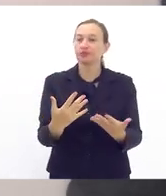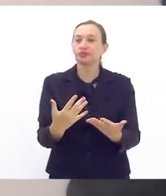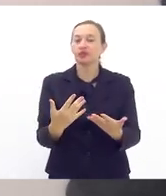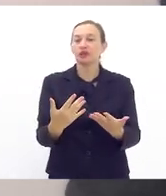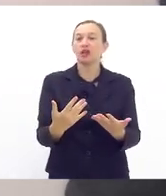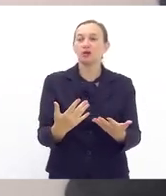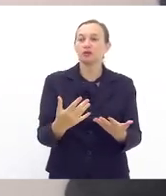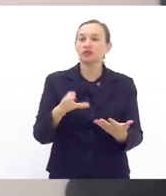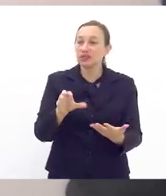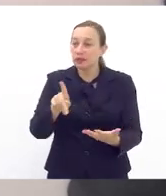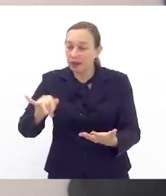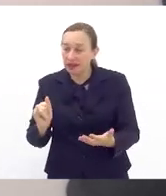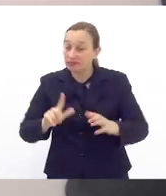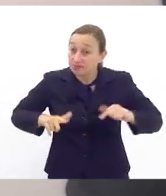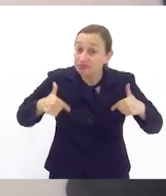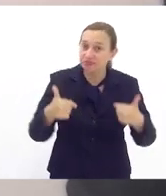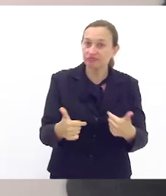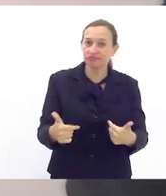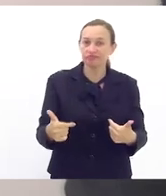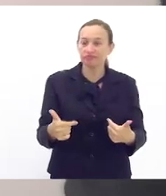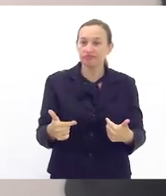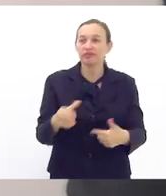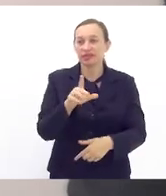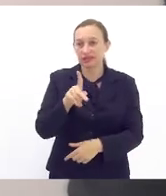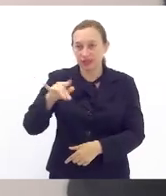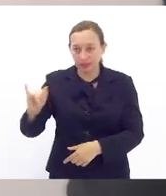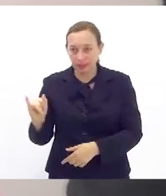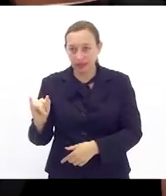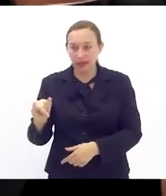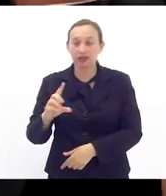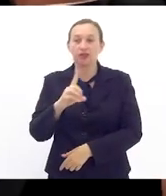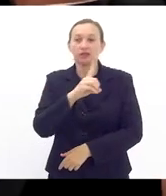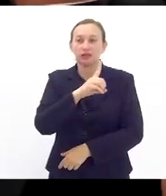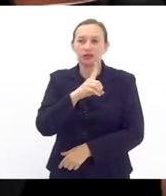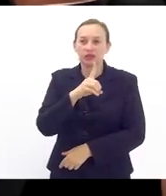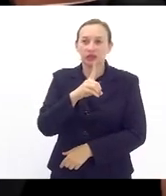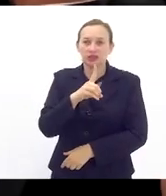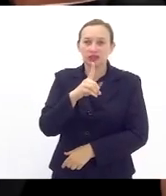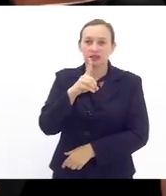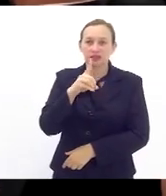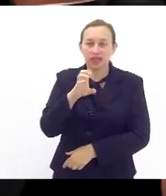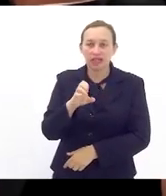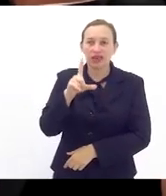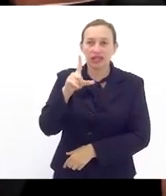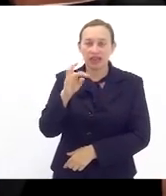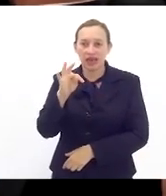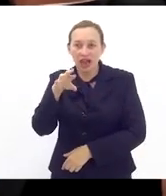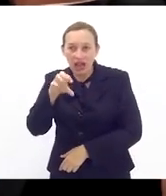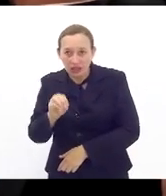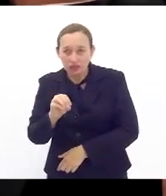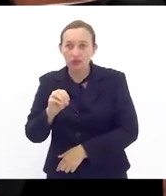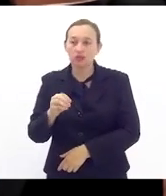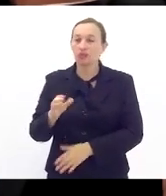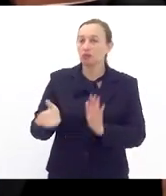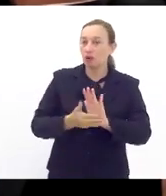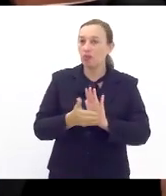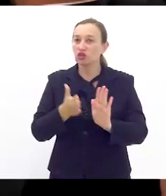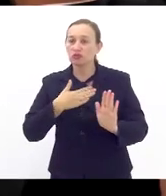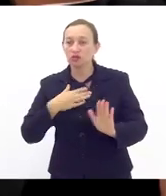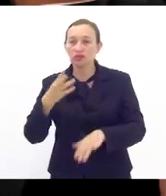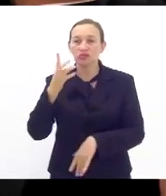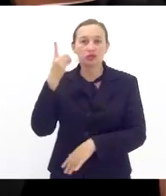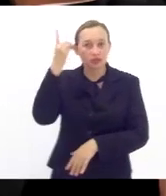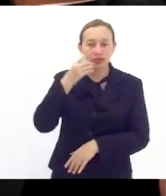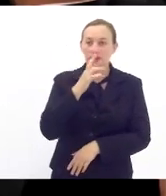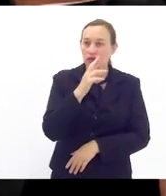nós temos que agir nós temos com a serpente de serviço Delegados para ser publicada proposta por mim pelo Deputado Rodrigo Amorim e